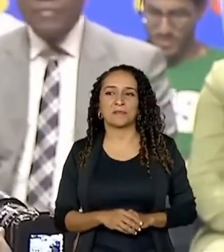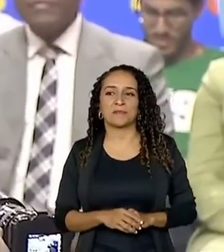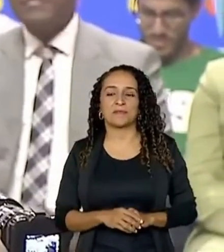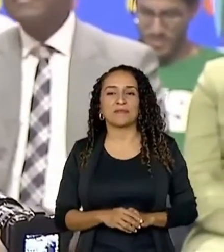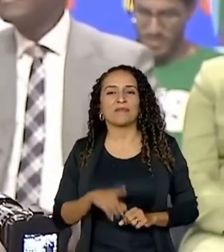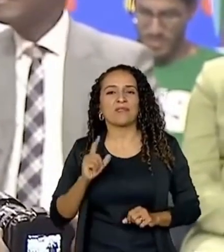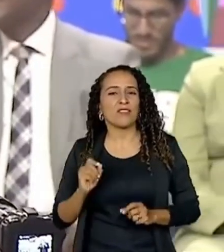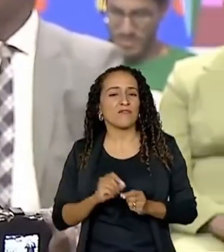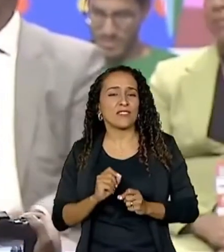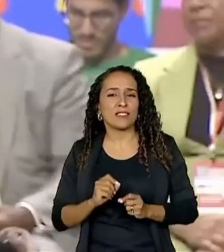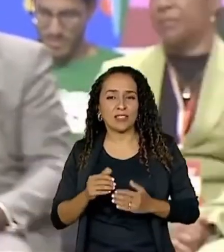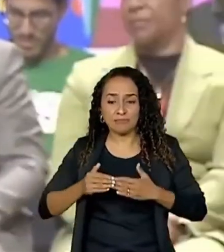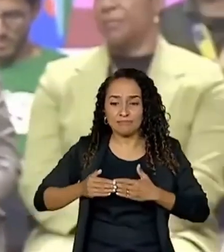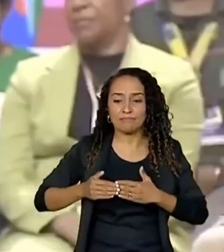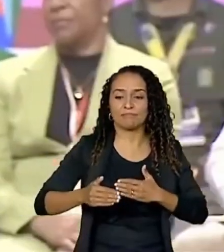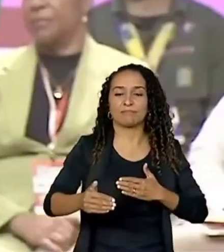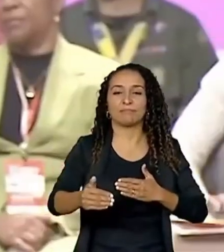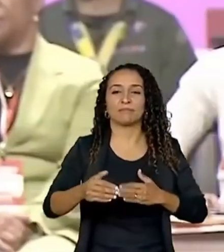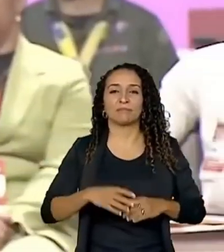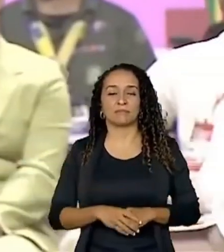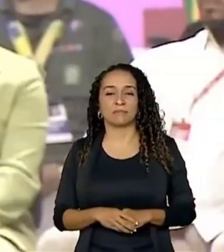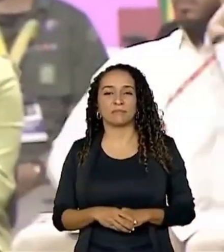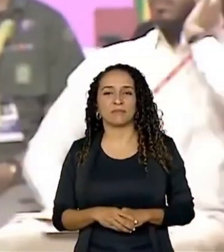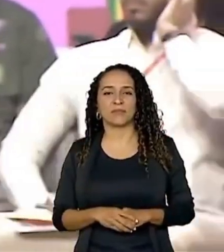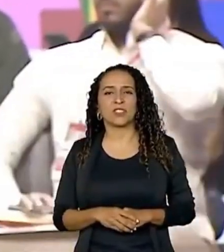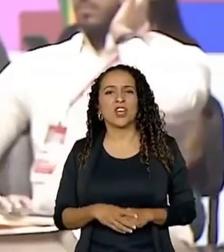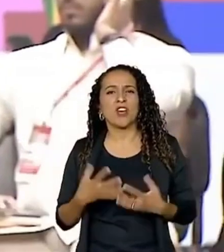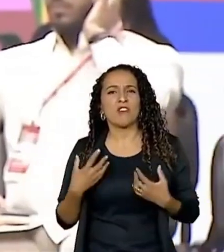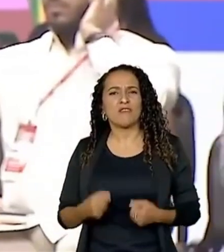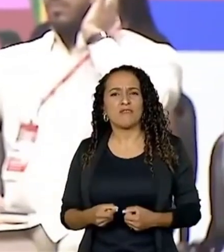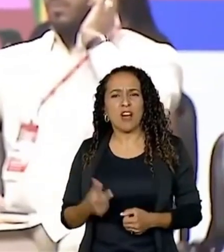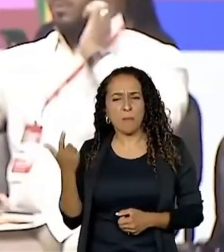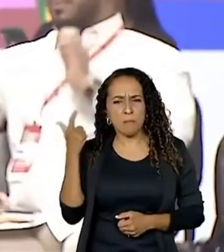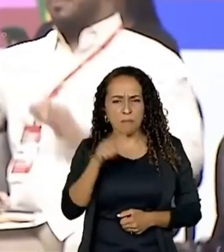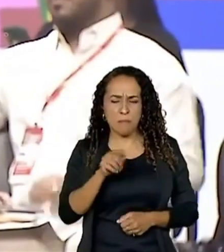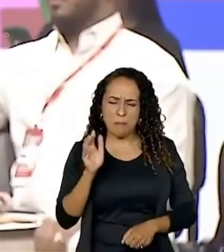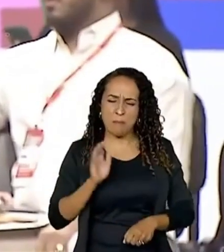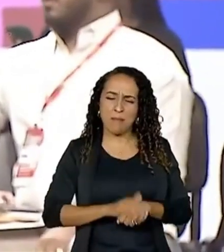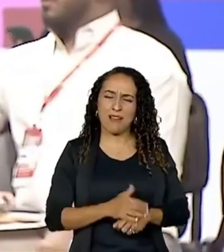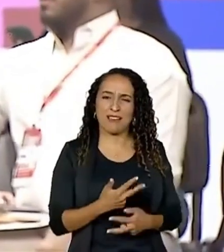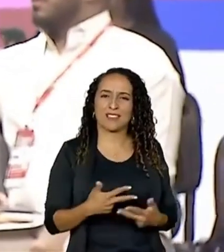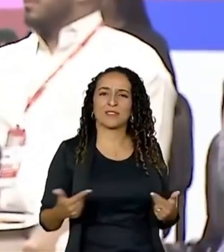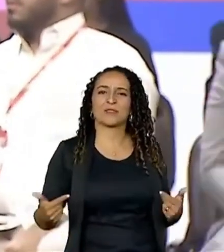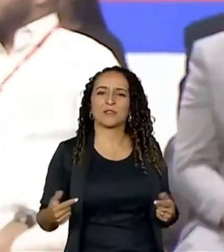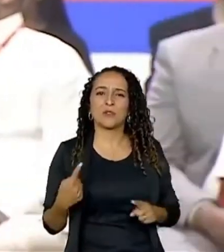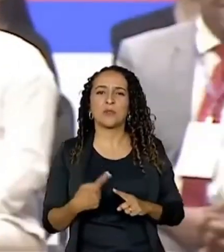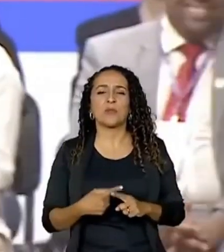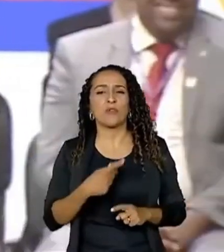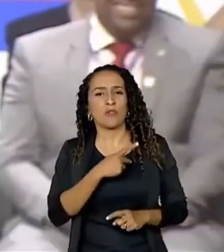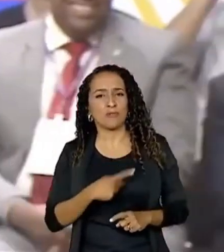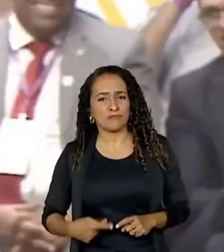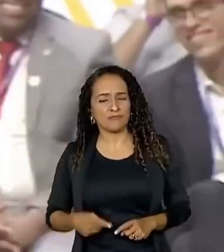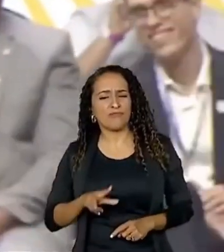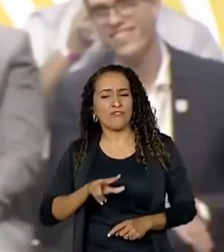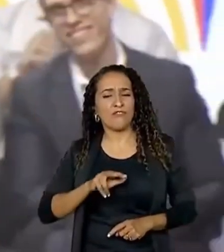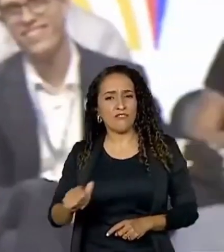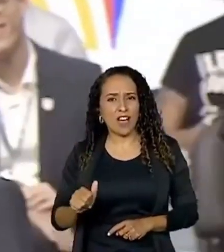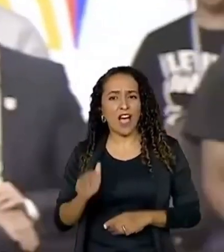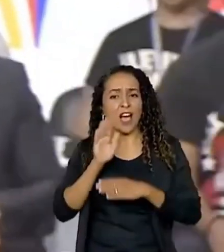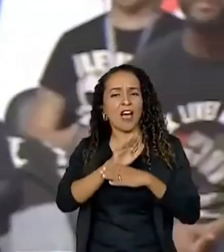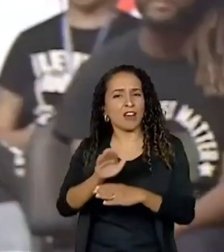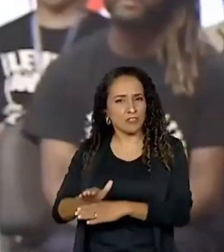É o que fazer daqui para frente. Nós vamos conquistar mais coisas, porque o governo vai ajudar a